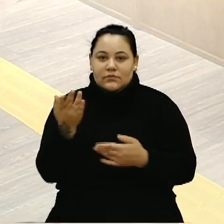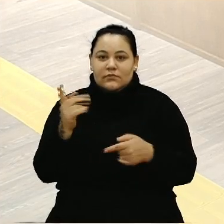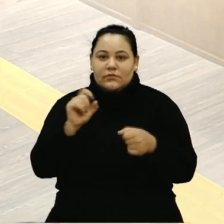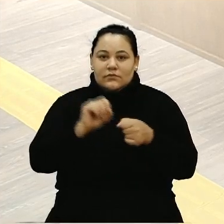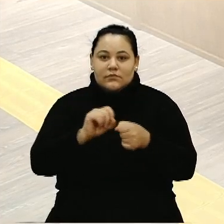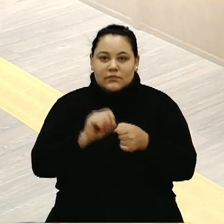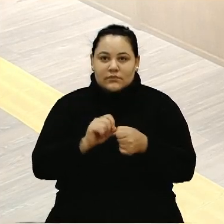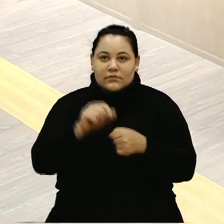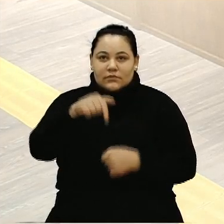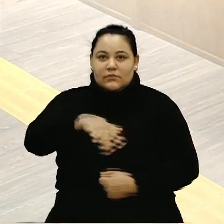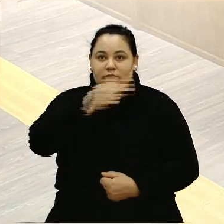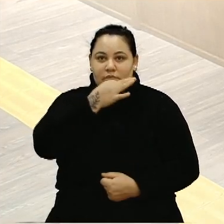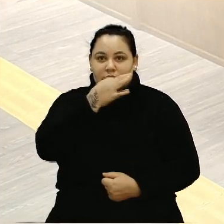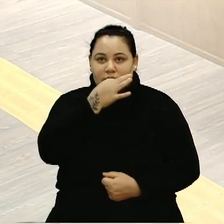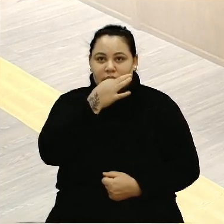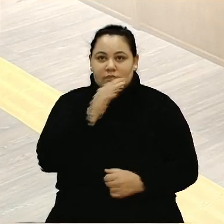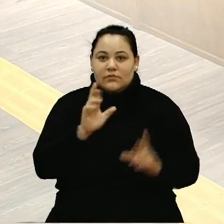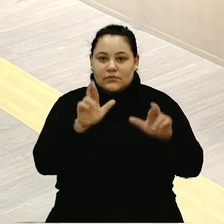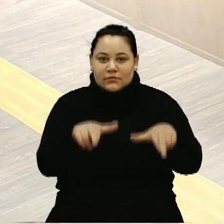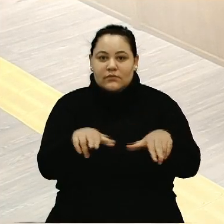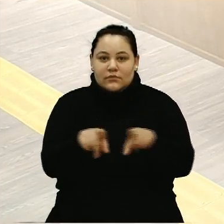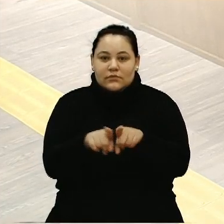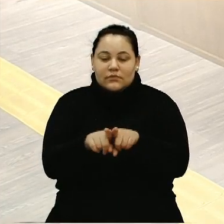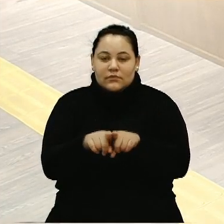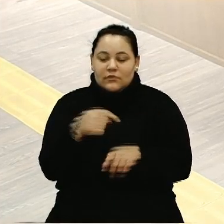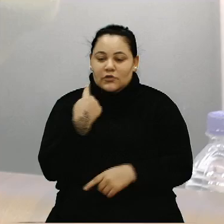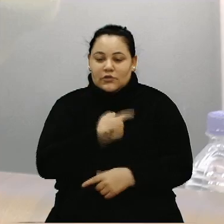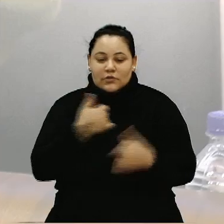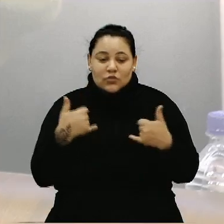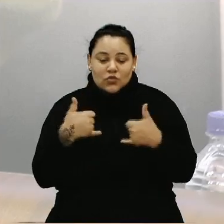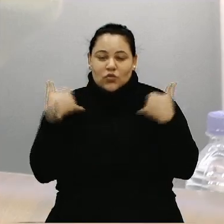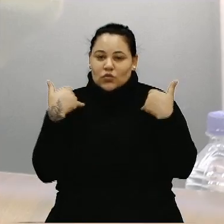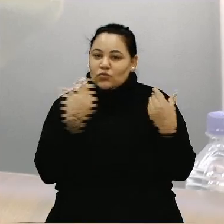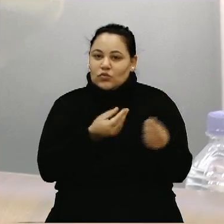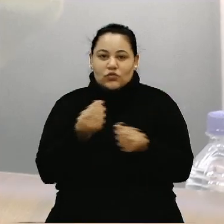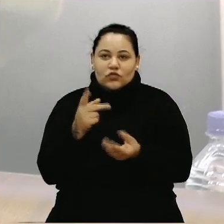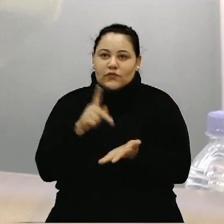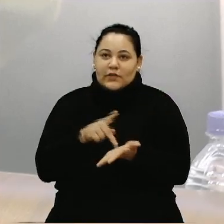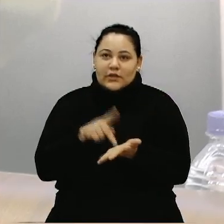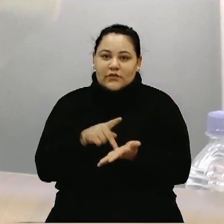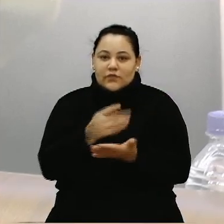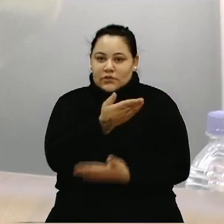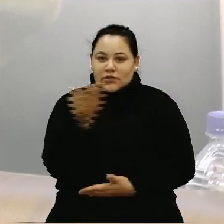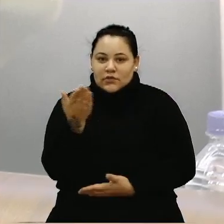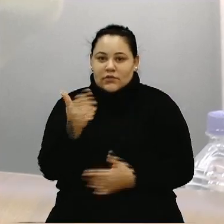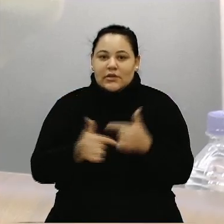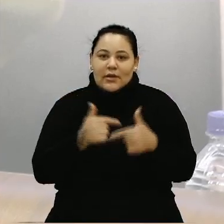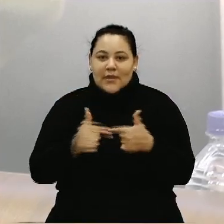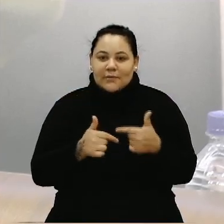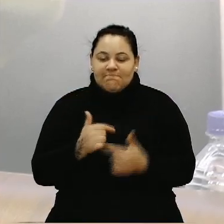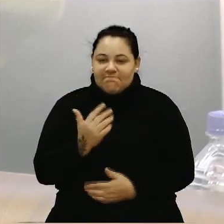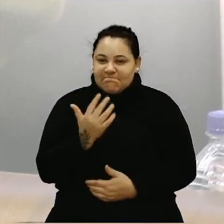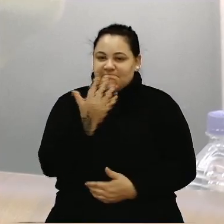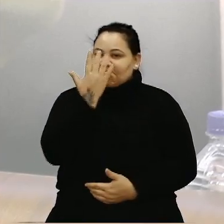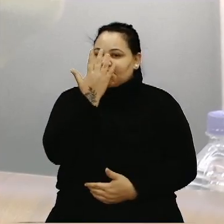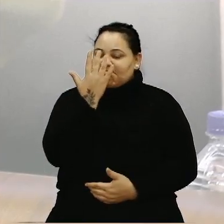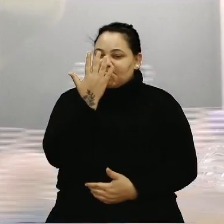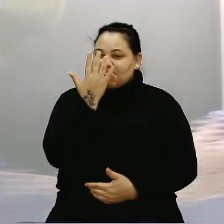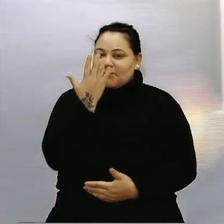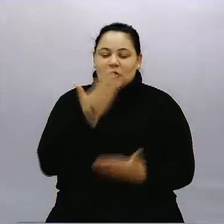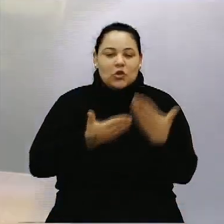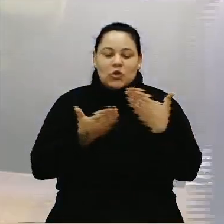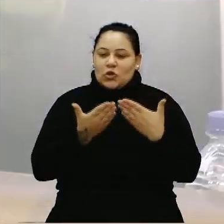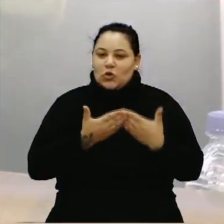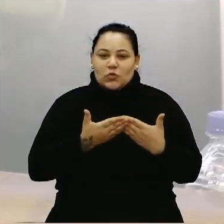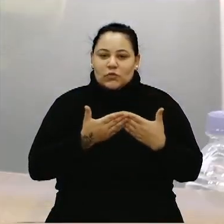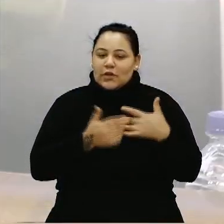Sul quanto a região. A gente aqui se orgulha muito, muito, muito de vocês na linha de frente, em todos os serviços aqui